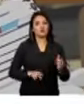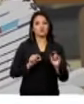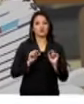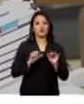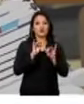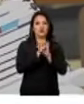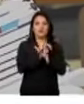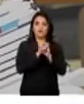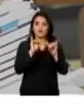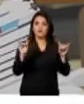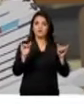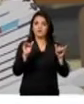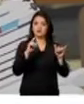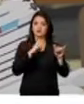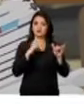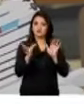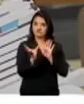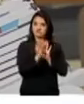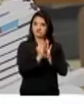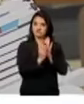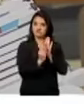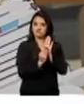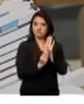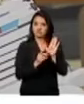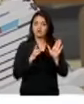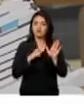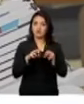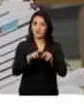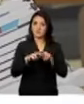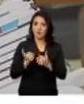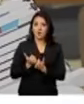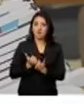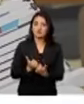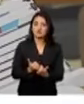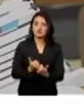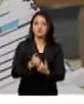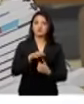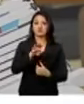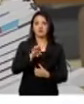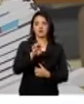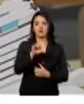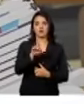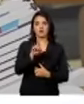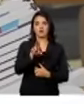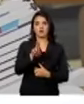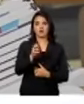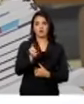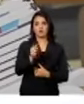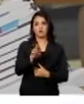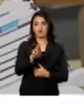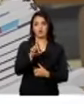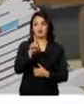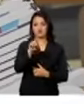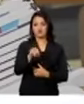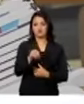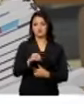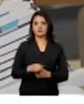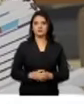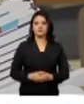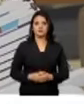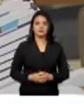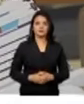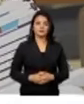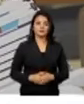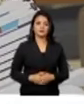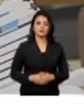informações prestadas pelo assessor Eduardo Ubaldo Barbosa. O